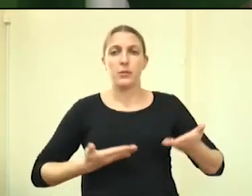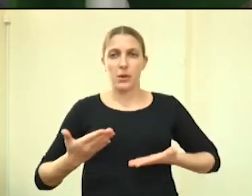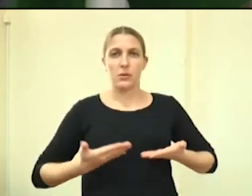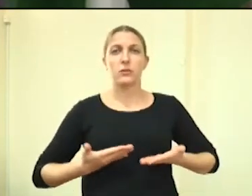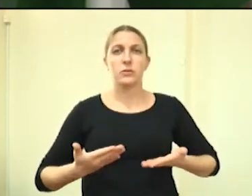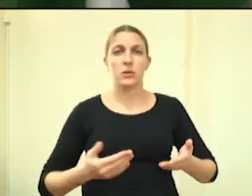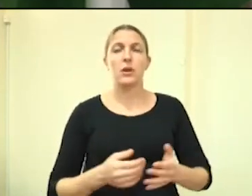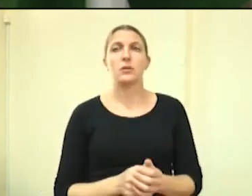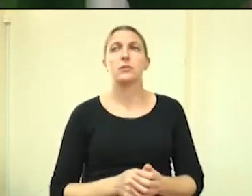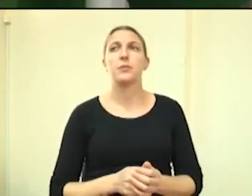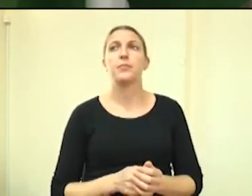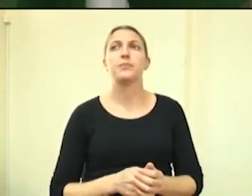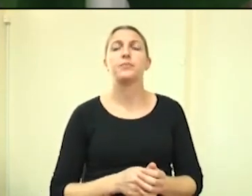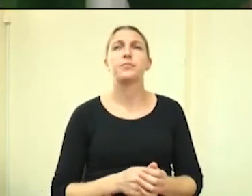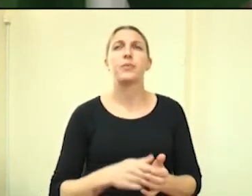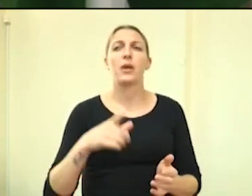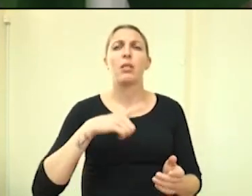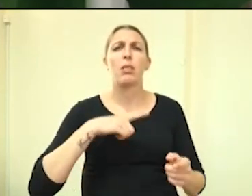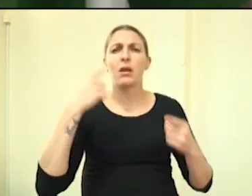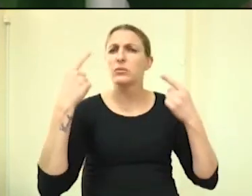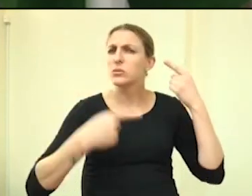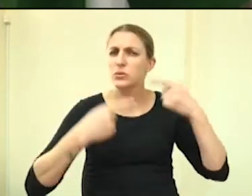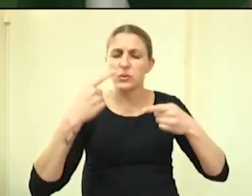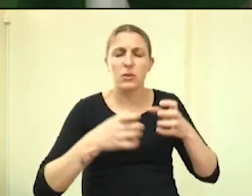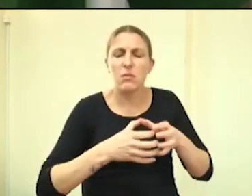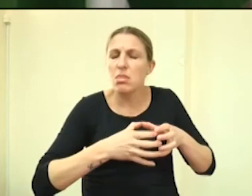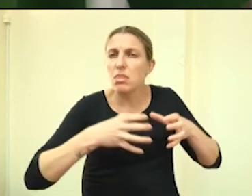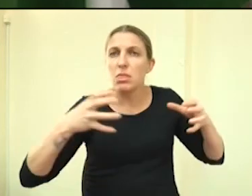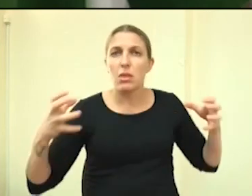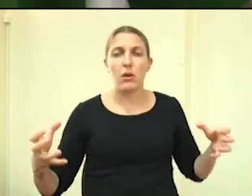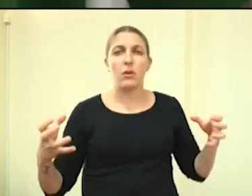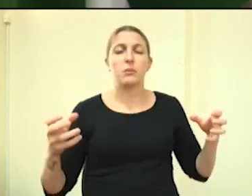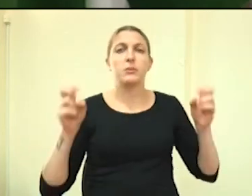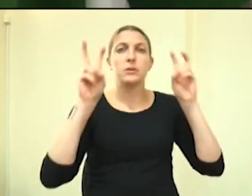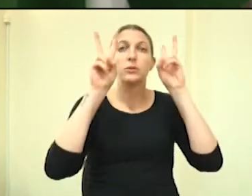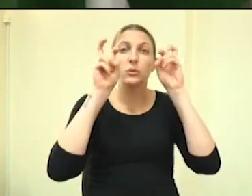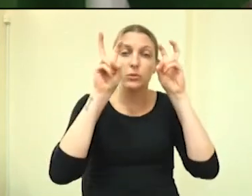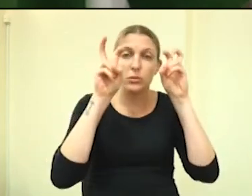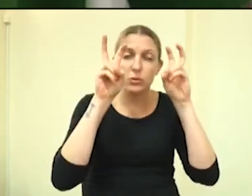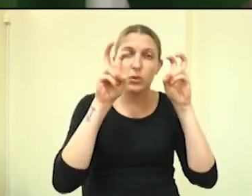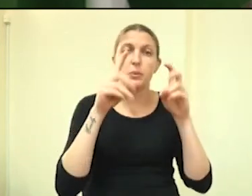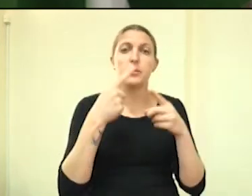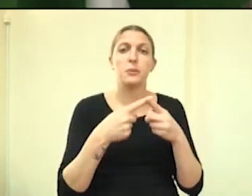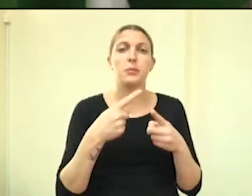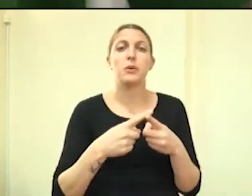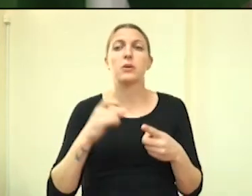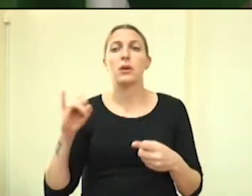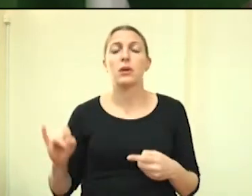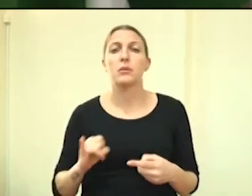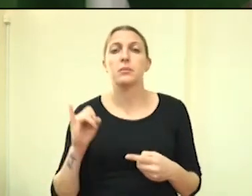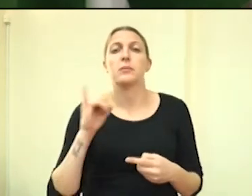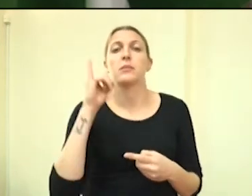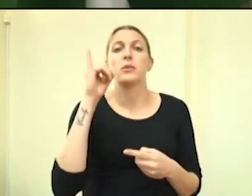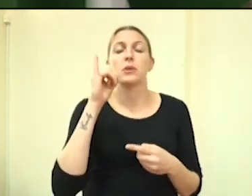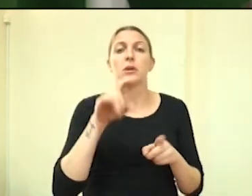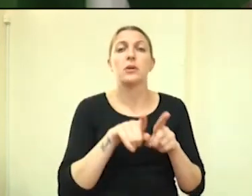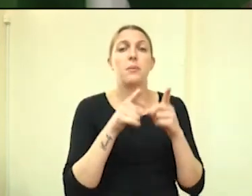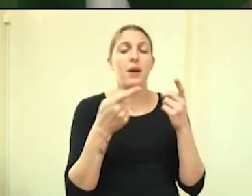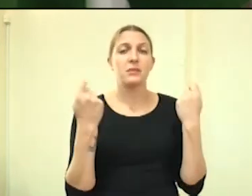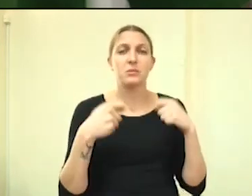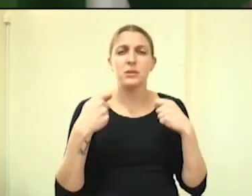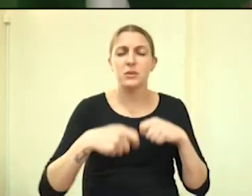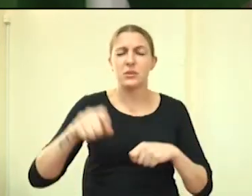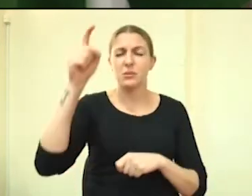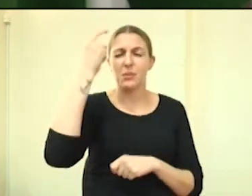grande em relação ao funcionalismo público, levando em consideração a sua importância em todas as áreas, mas temos que pensar também